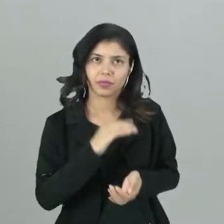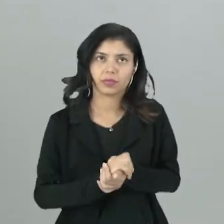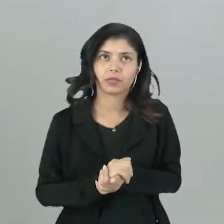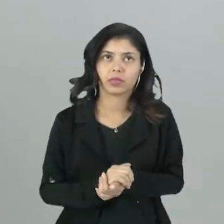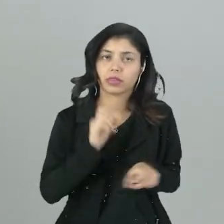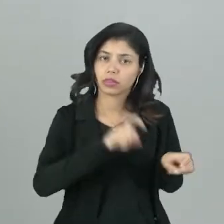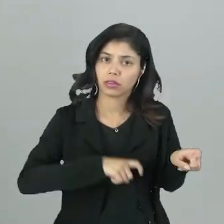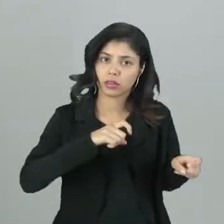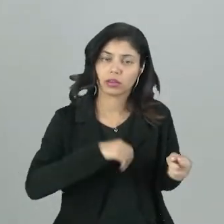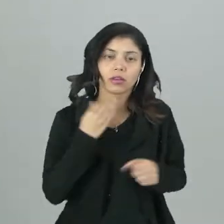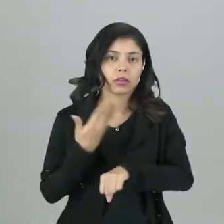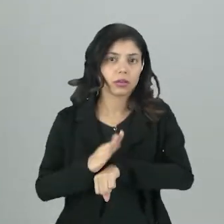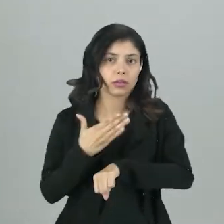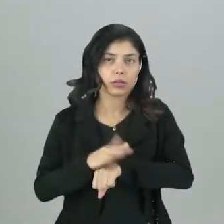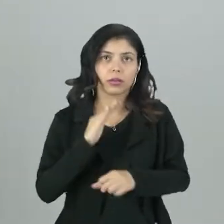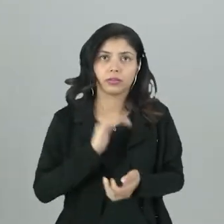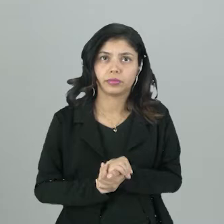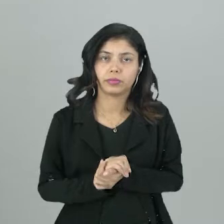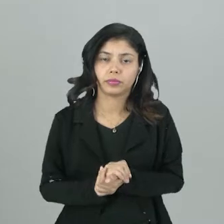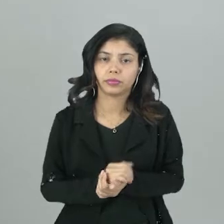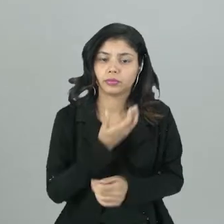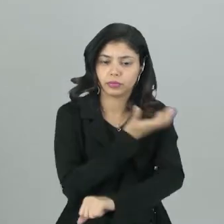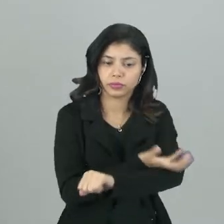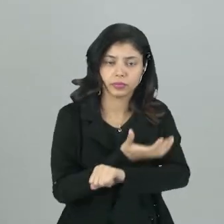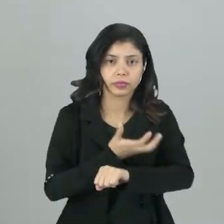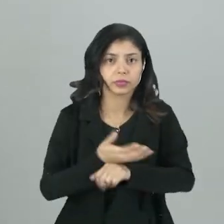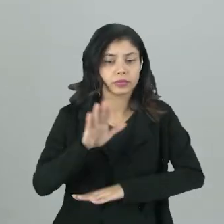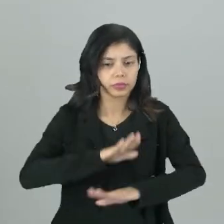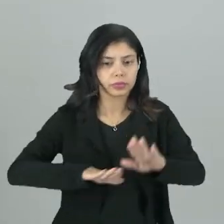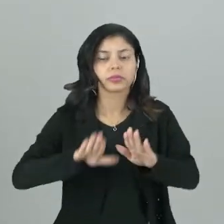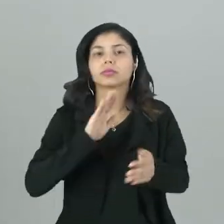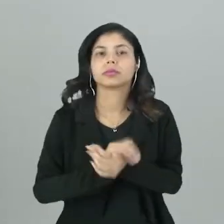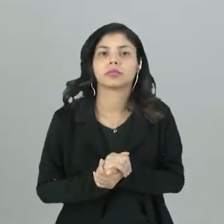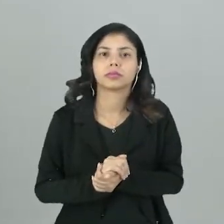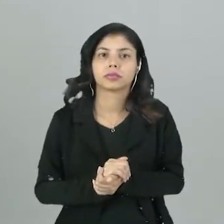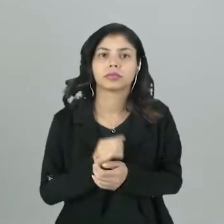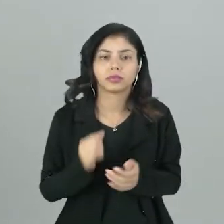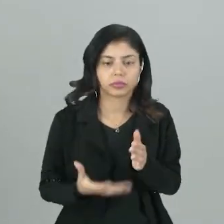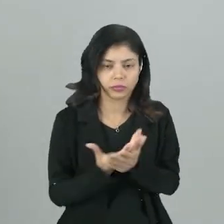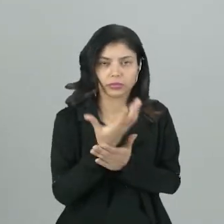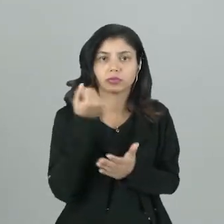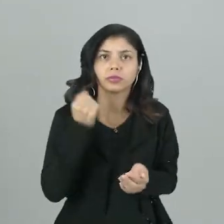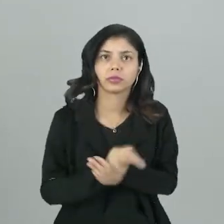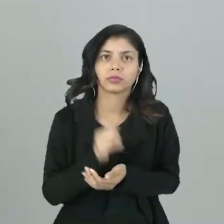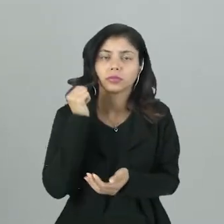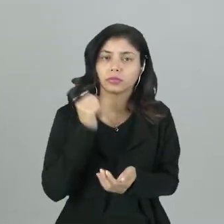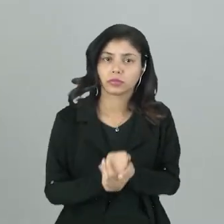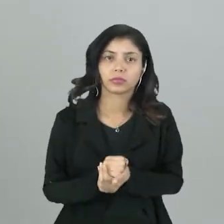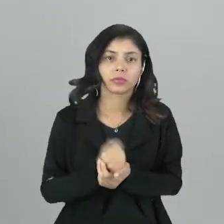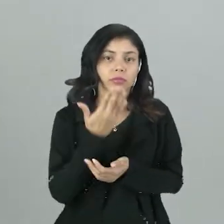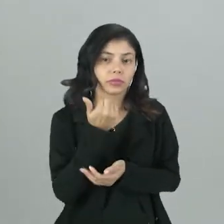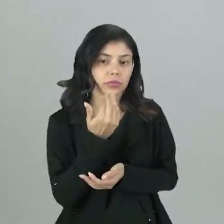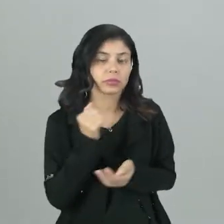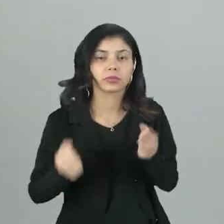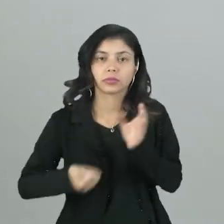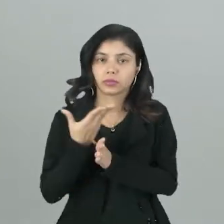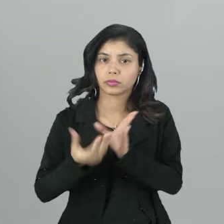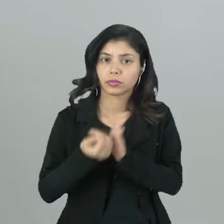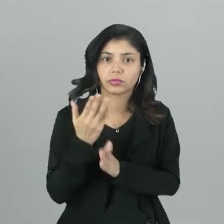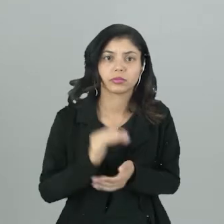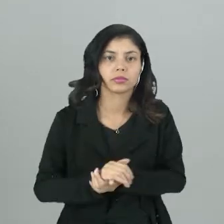agricultura, ou seja, a prática de plantar, de cultivar e de colher e de consumir esse produto que